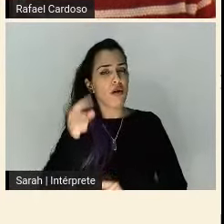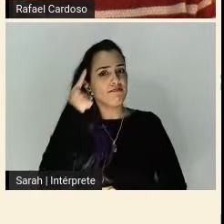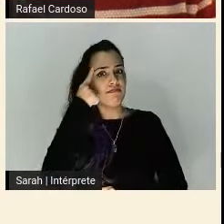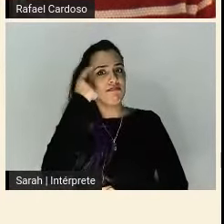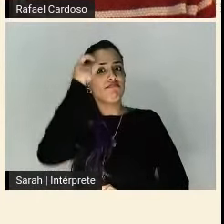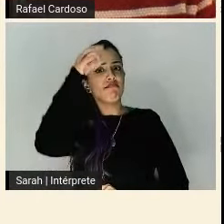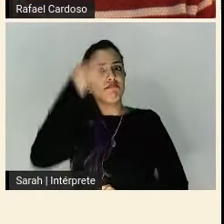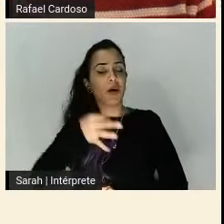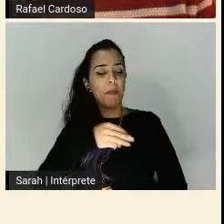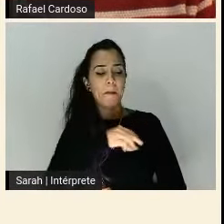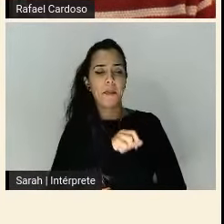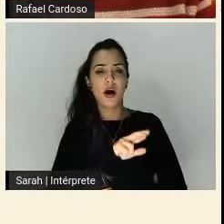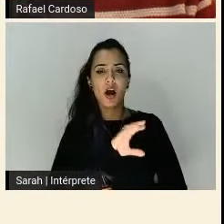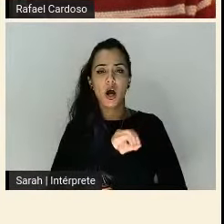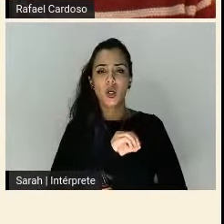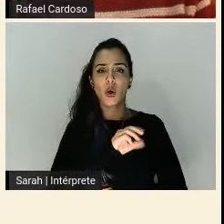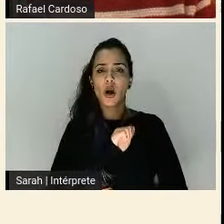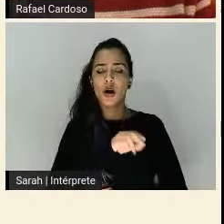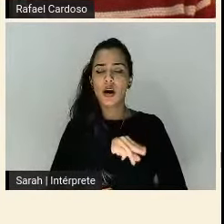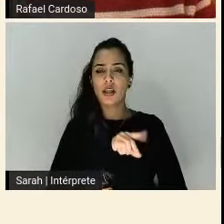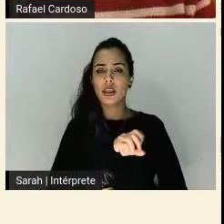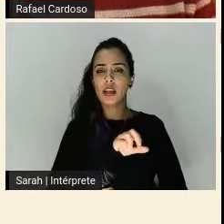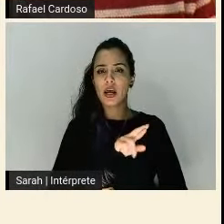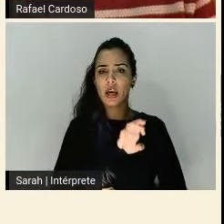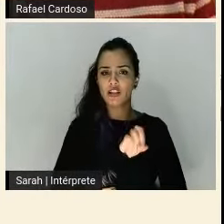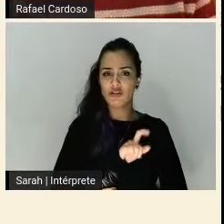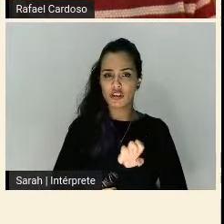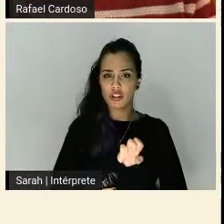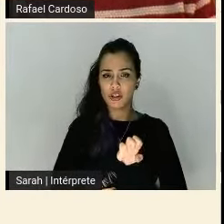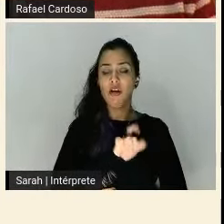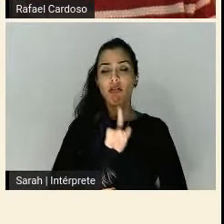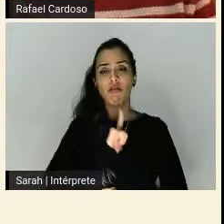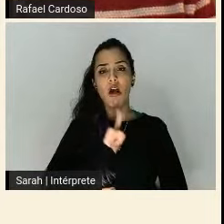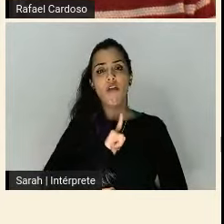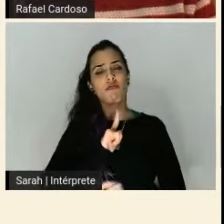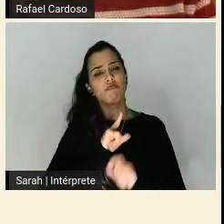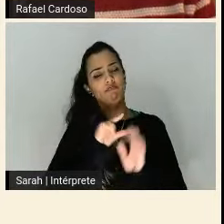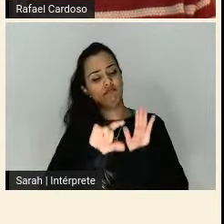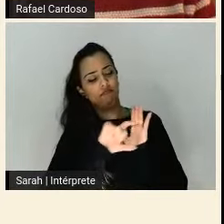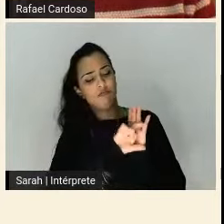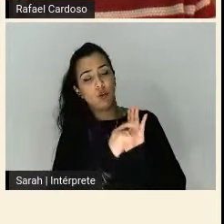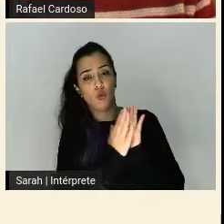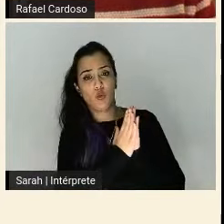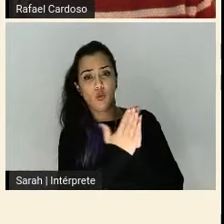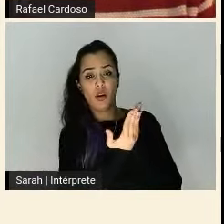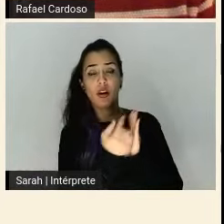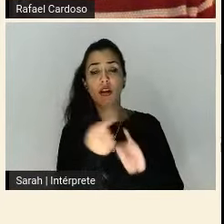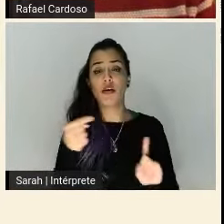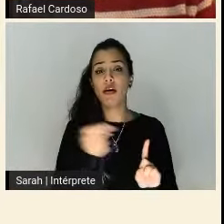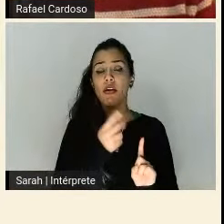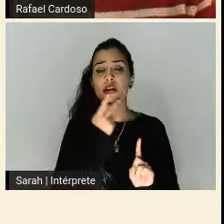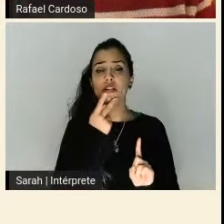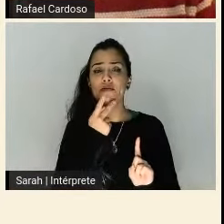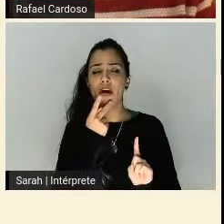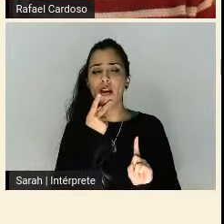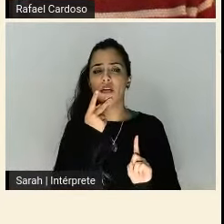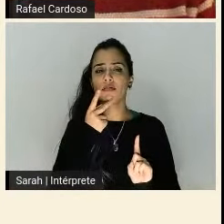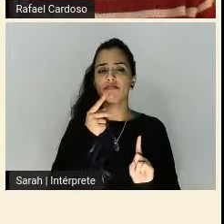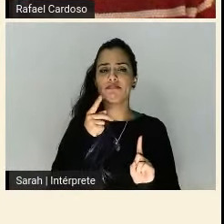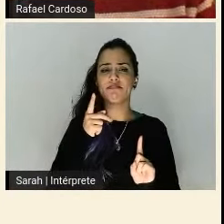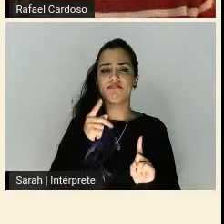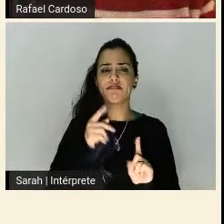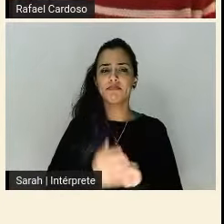Andrade, discutidíssimo segundo a abertura do livro, em que ele fez um balanço do que chamou de sua, entre aspas,